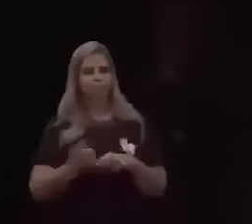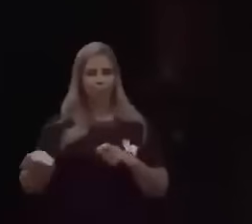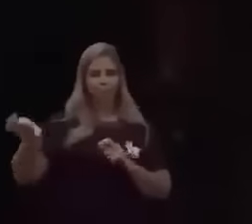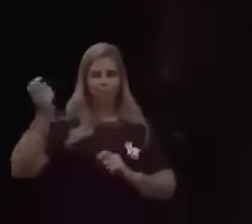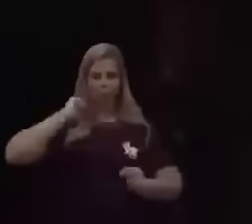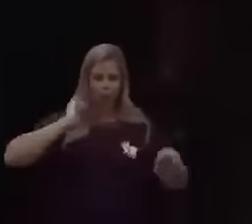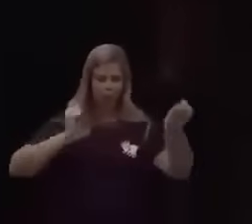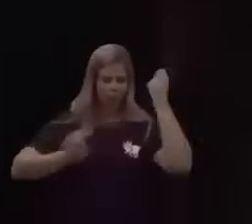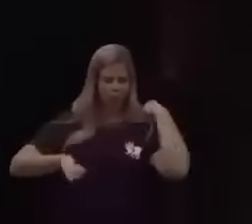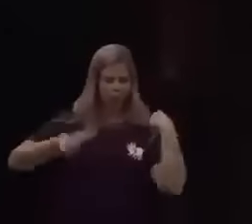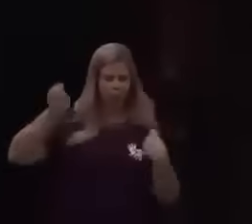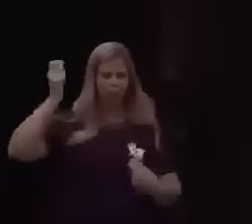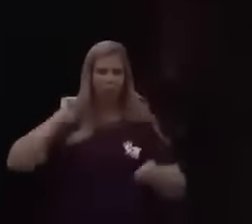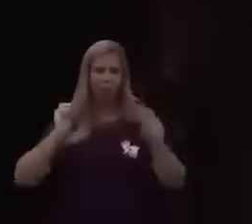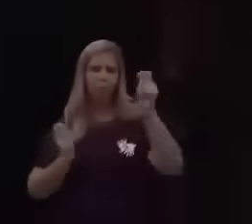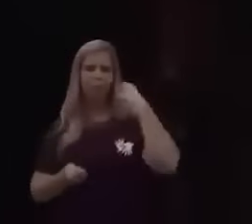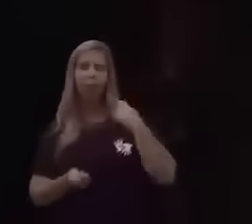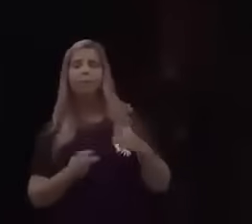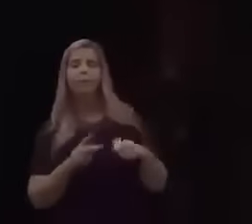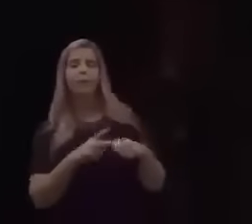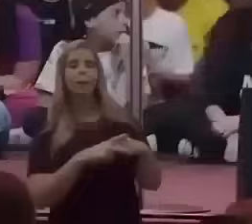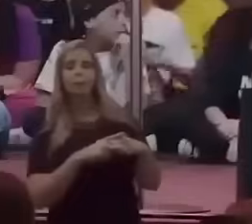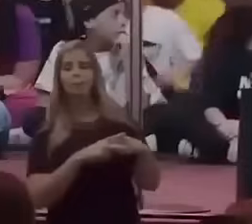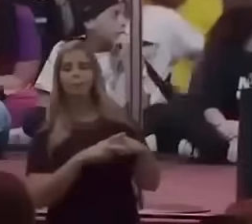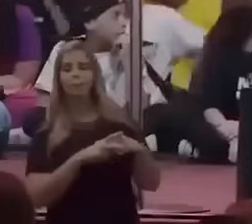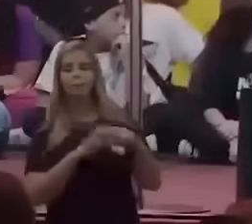esbordoado e cuspido no Sinédrio, Pedro não estava lá.